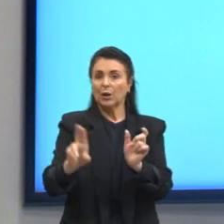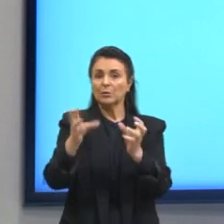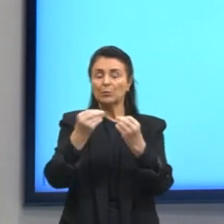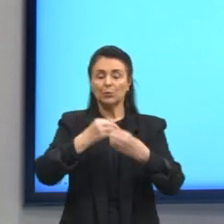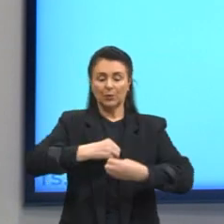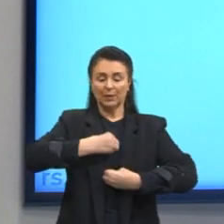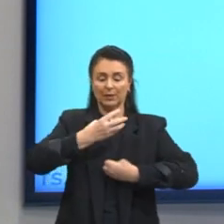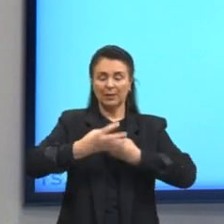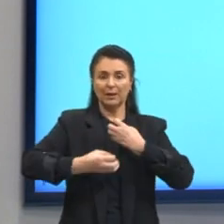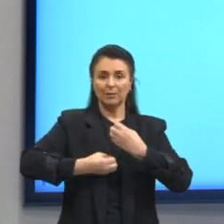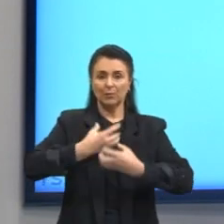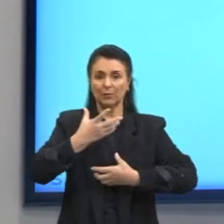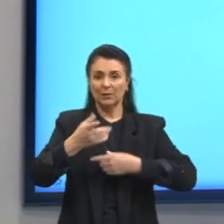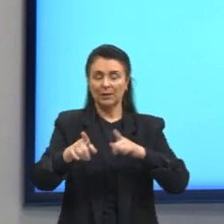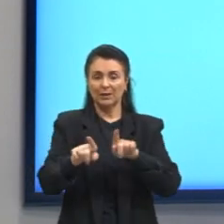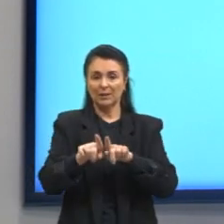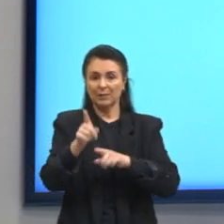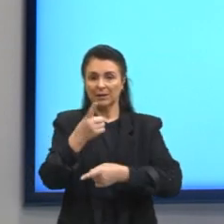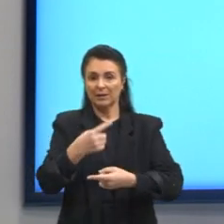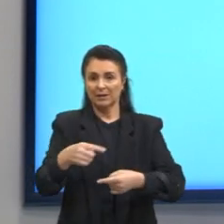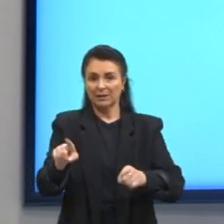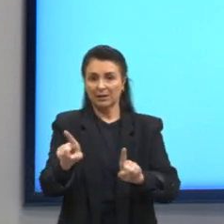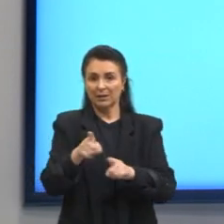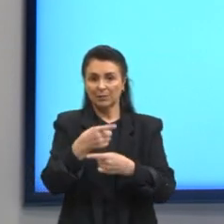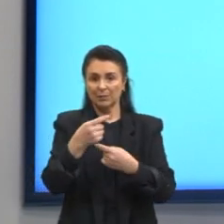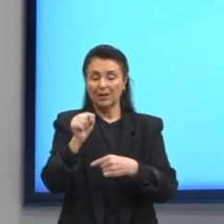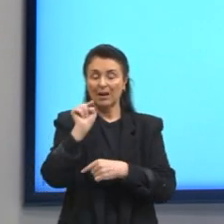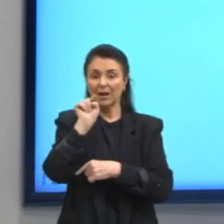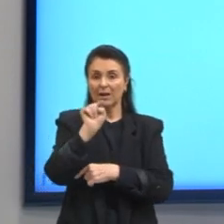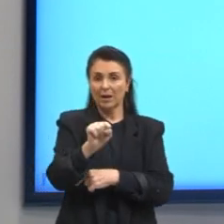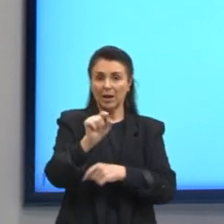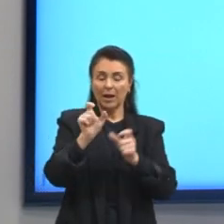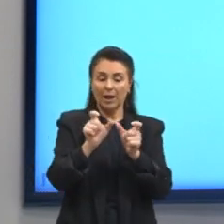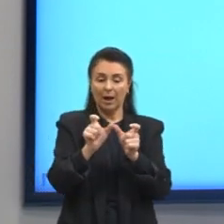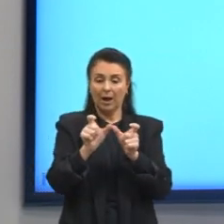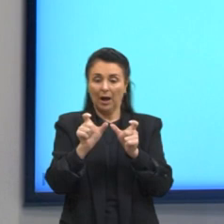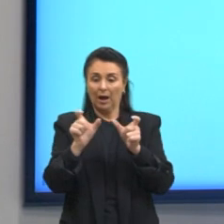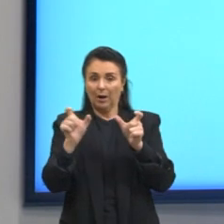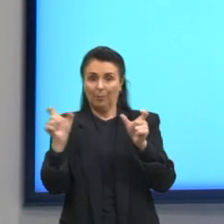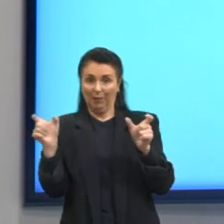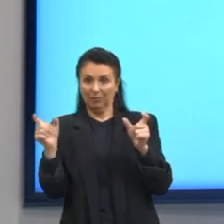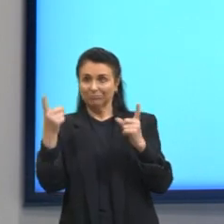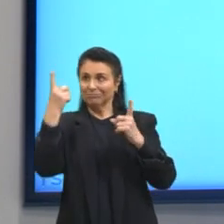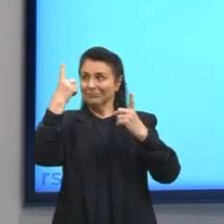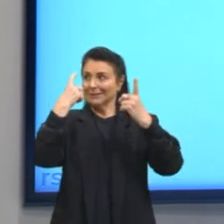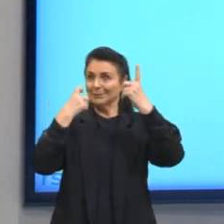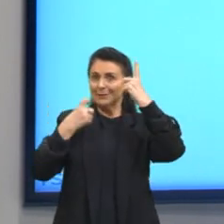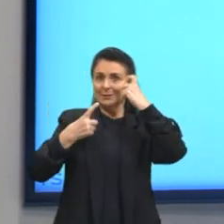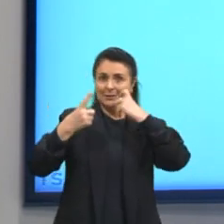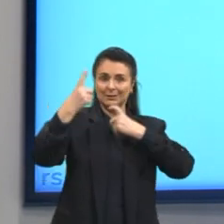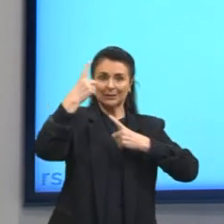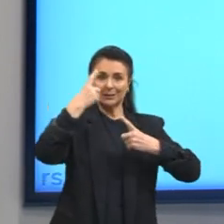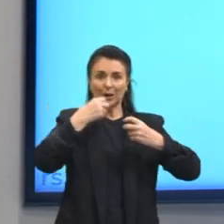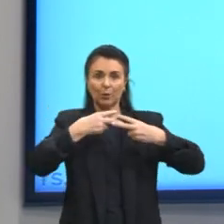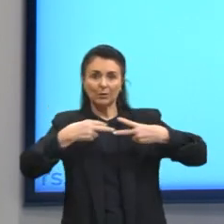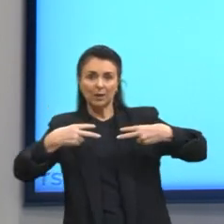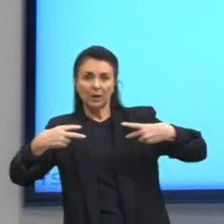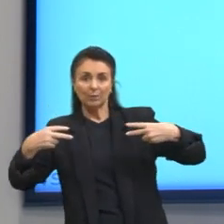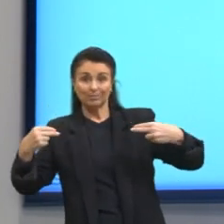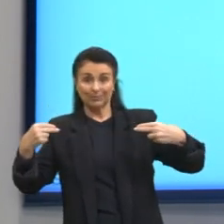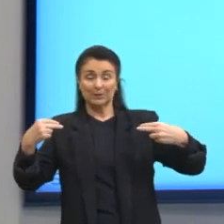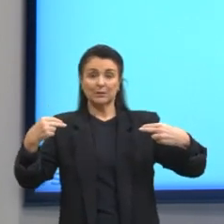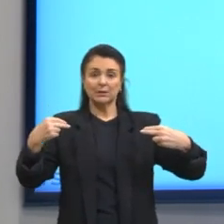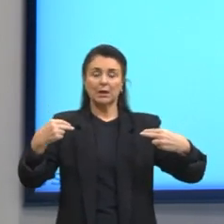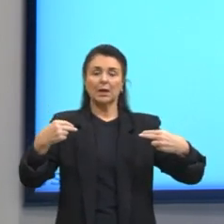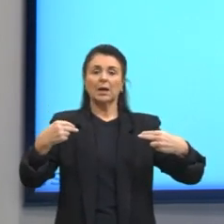na poesia e na música e ela serve então para aumentar essa expressividade da mensagem enfatizamos sentido dos